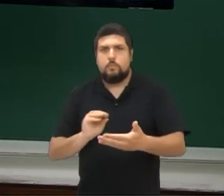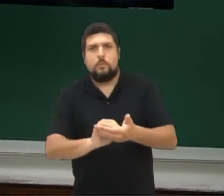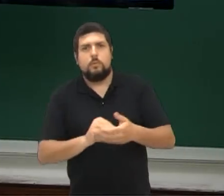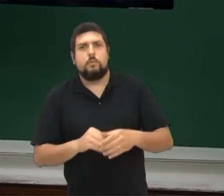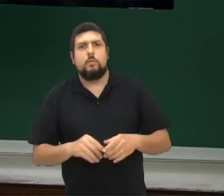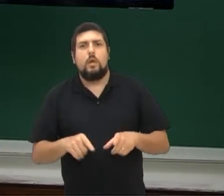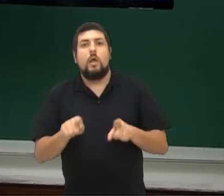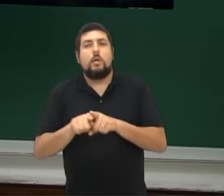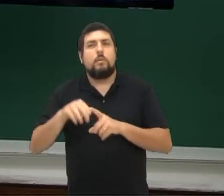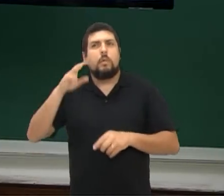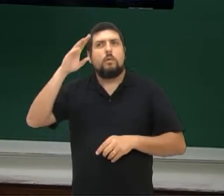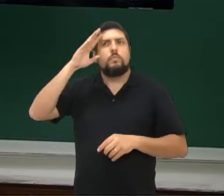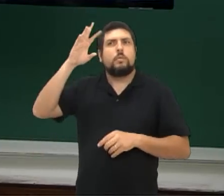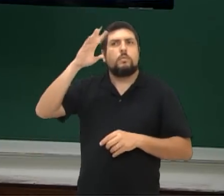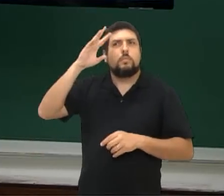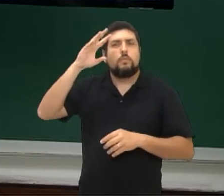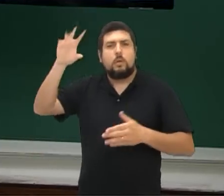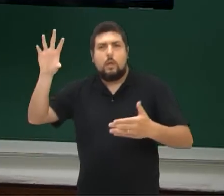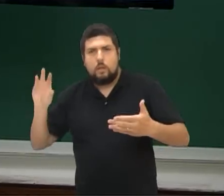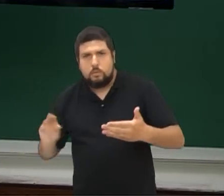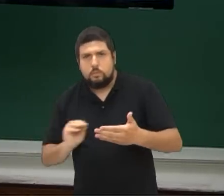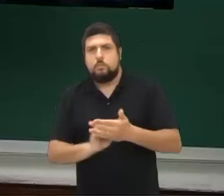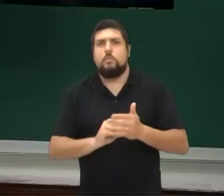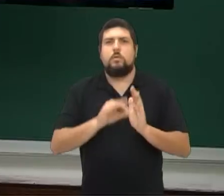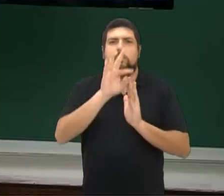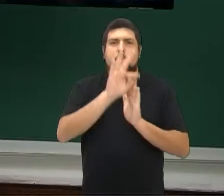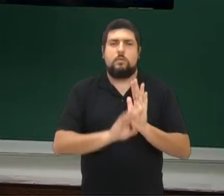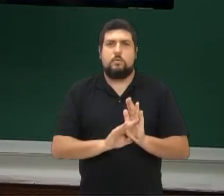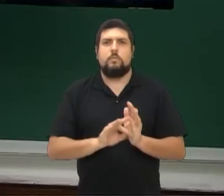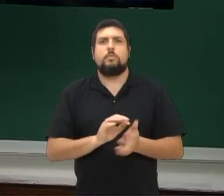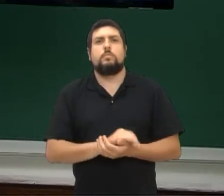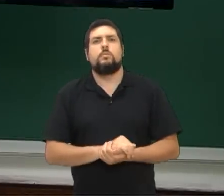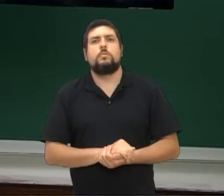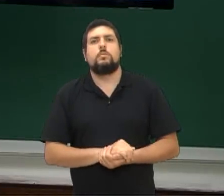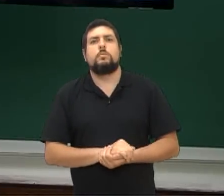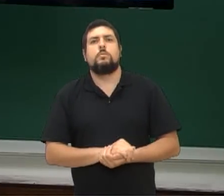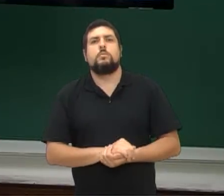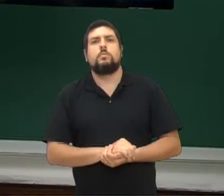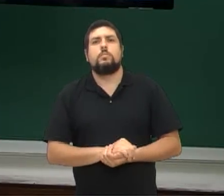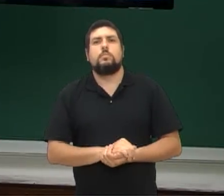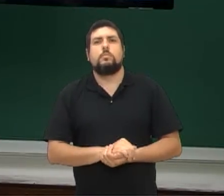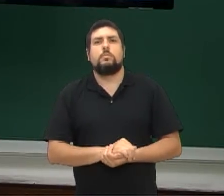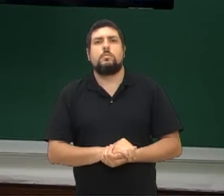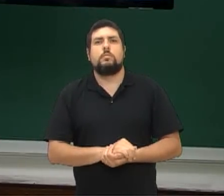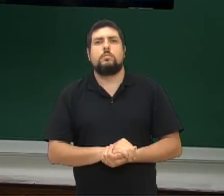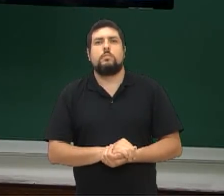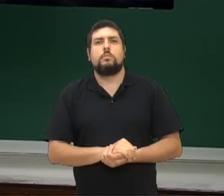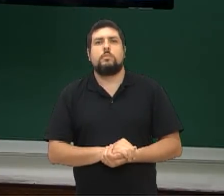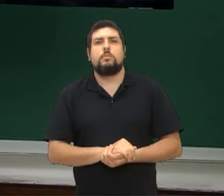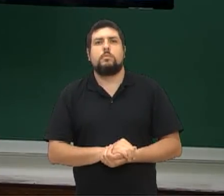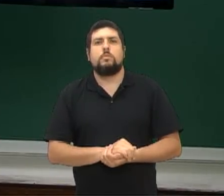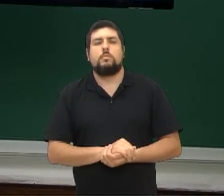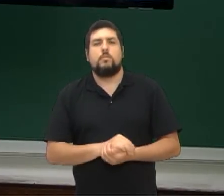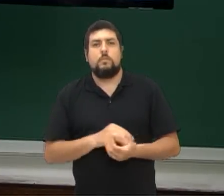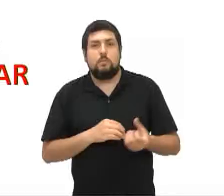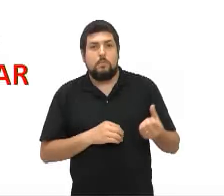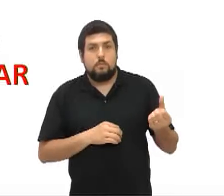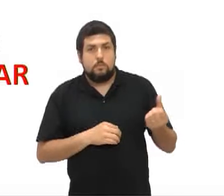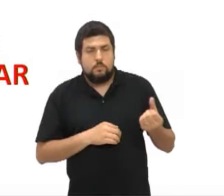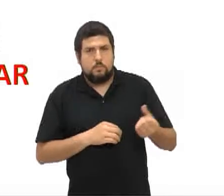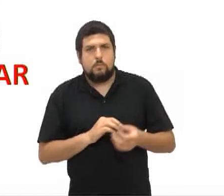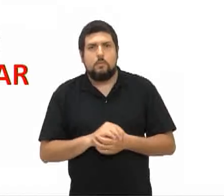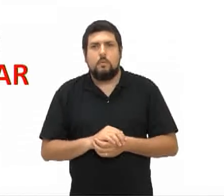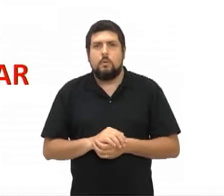do fato do aumento dos cânceres ali perto da cidade dela, tá? O sexto,